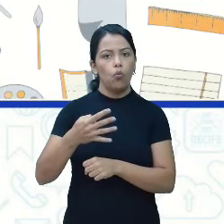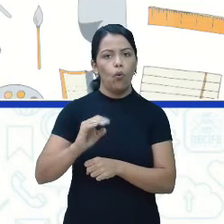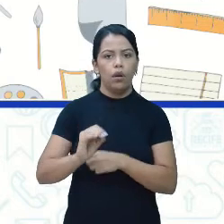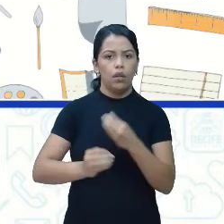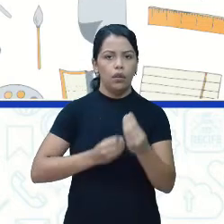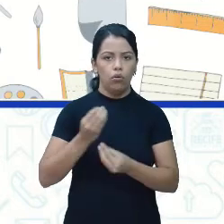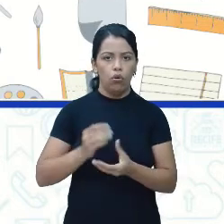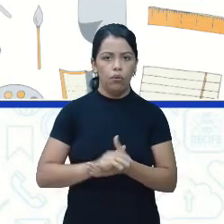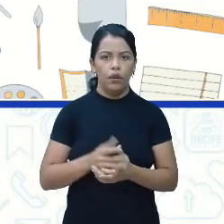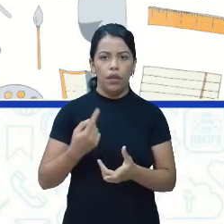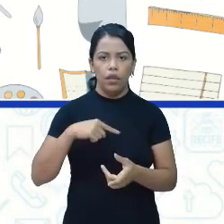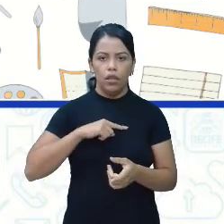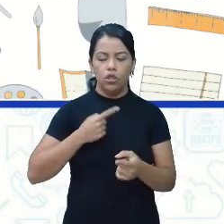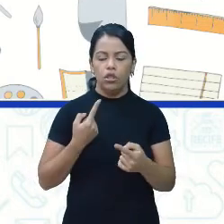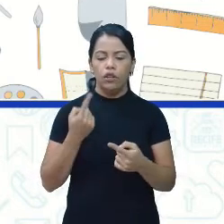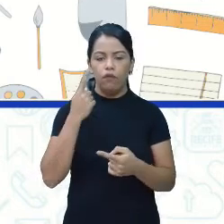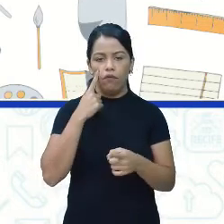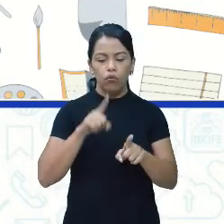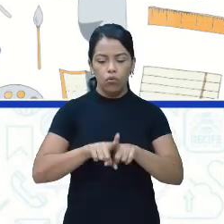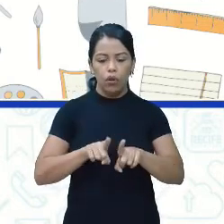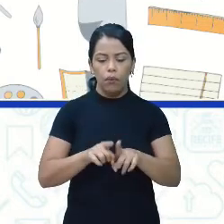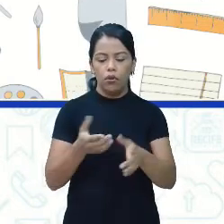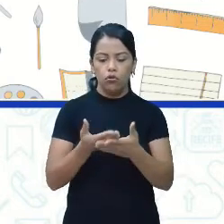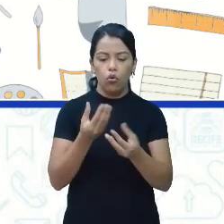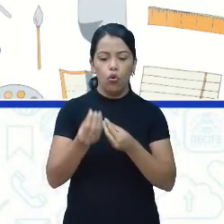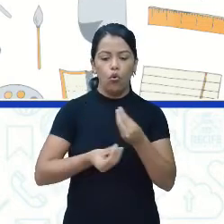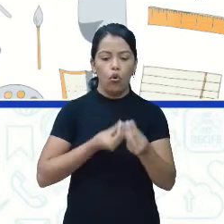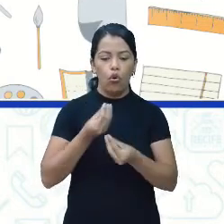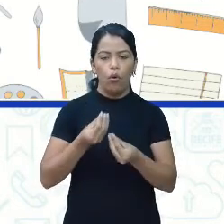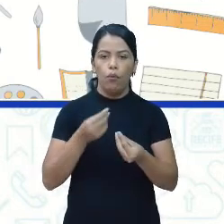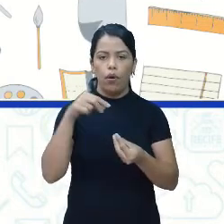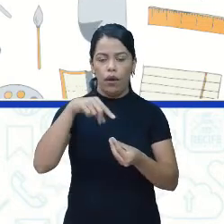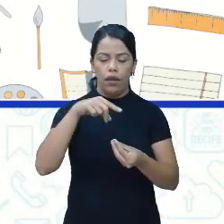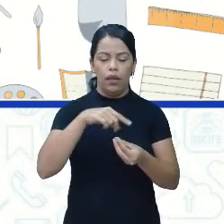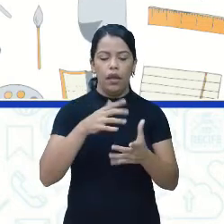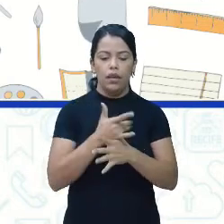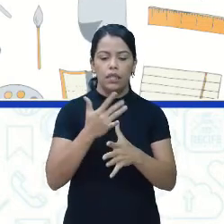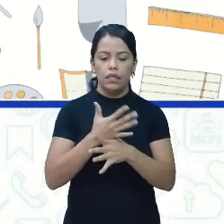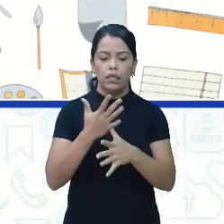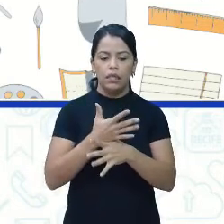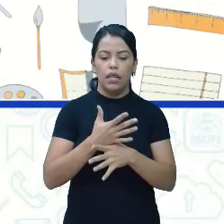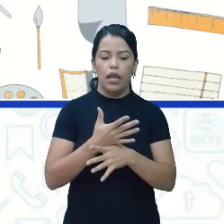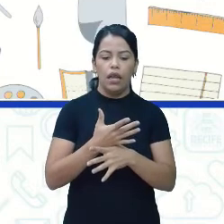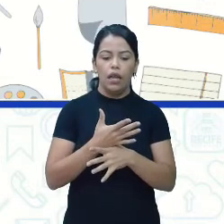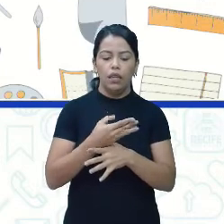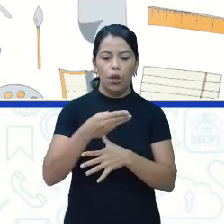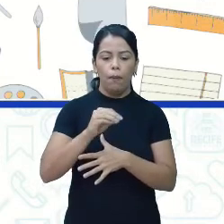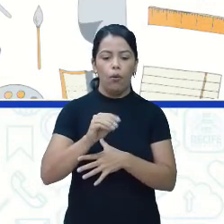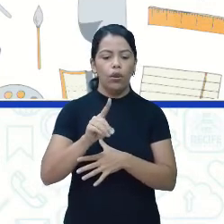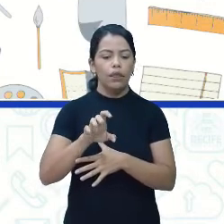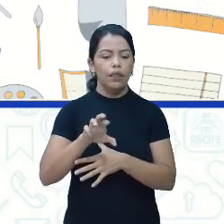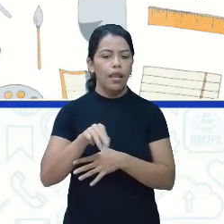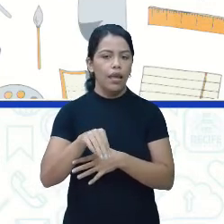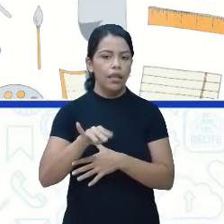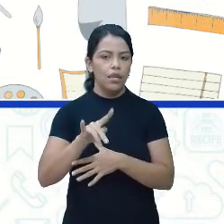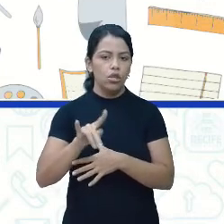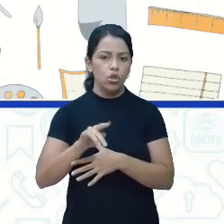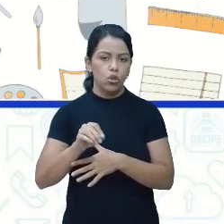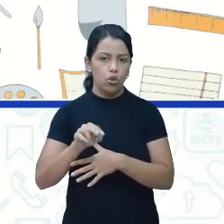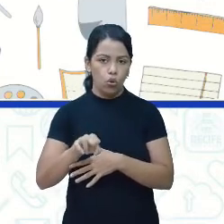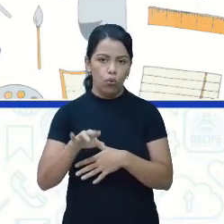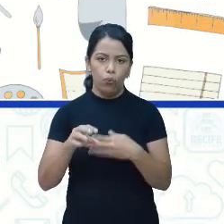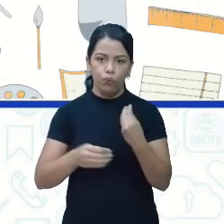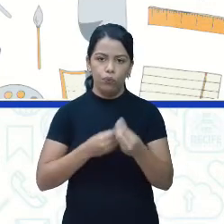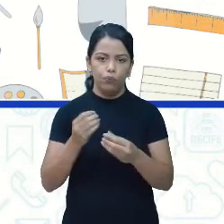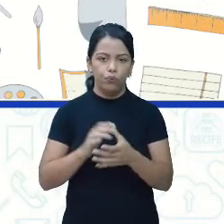E também estudamos como a modernização da cidade, do Recife, por volta de 1840, foi excludente. Olha só,